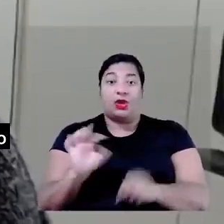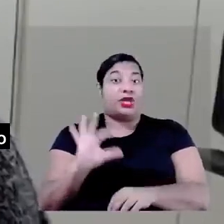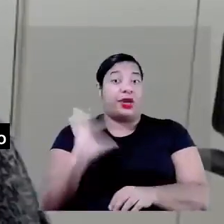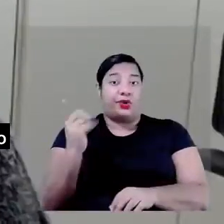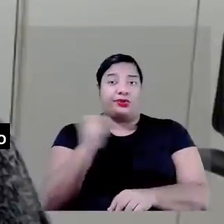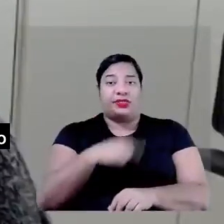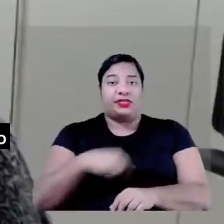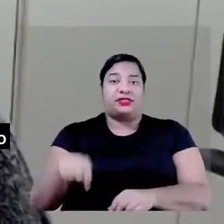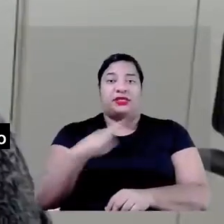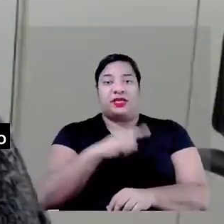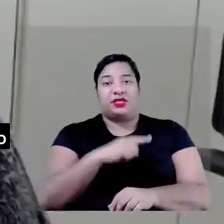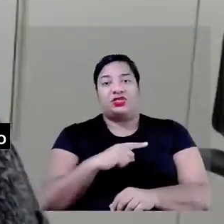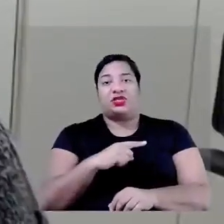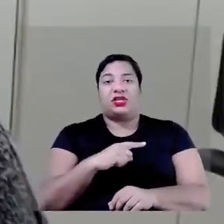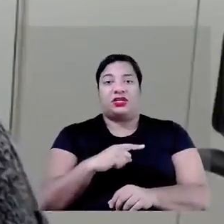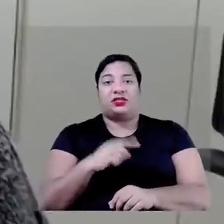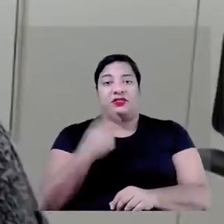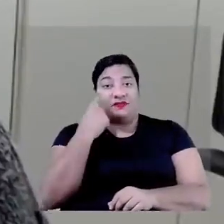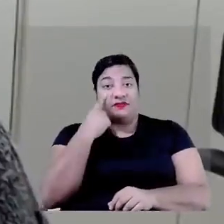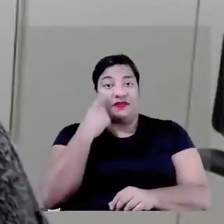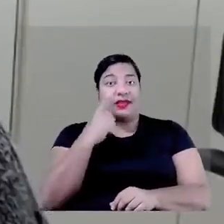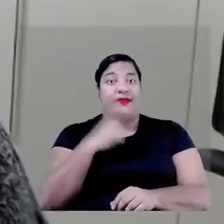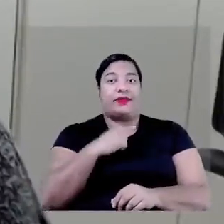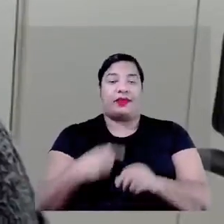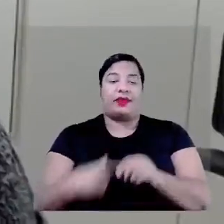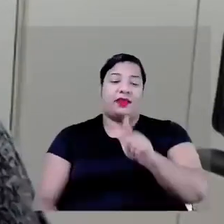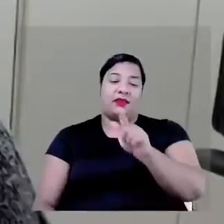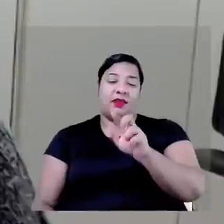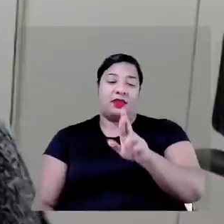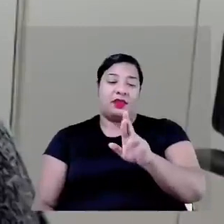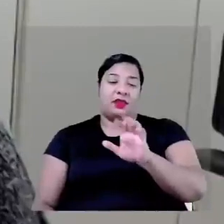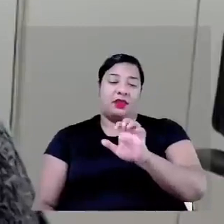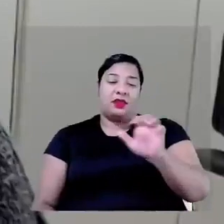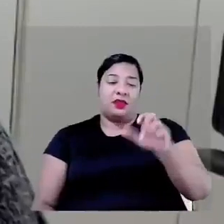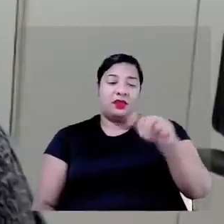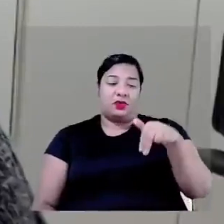do greenwashing, da lavagem verde. Parece ser